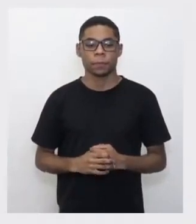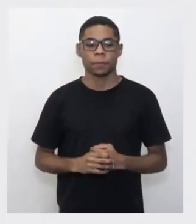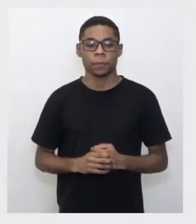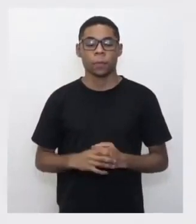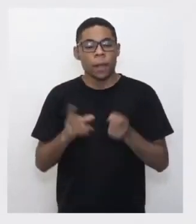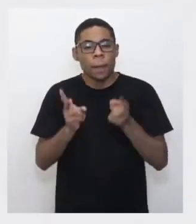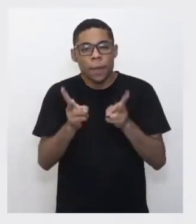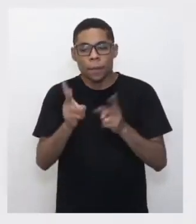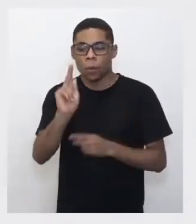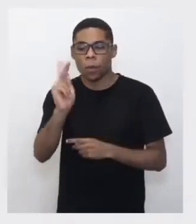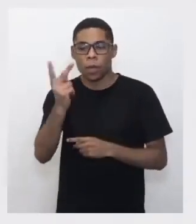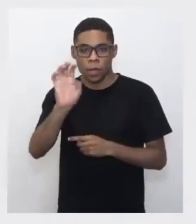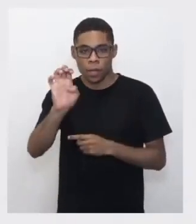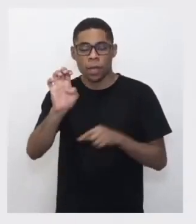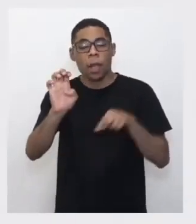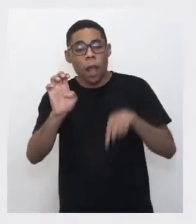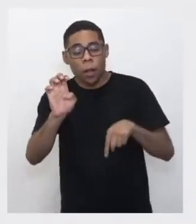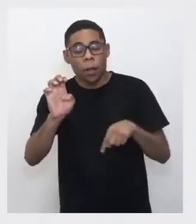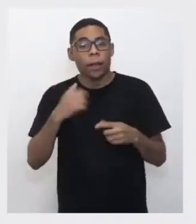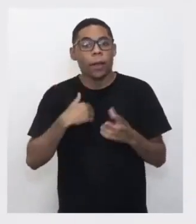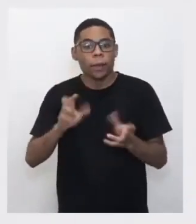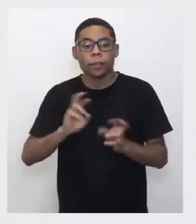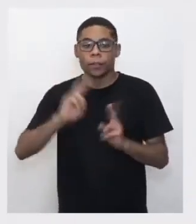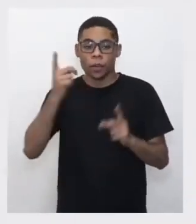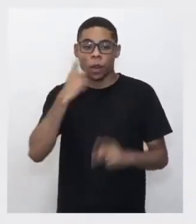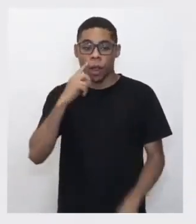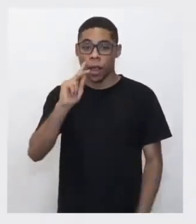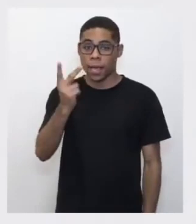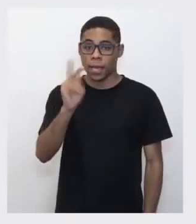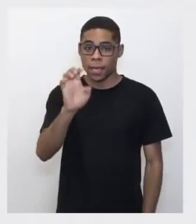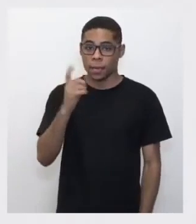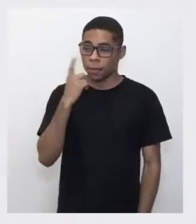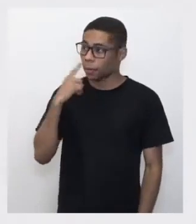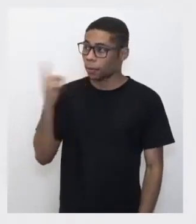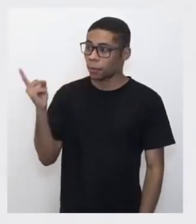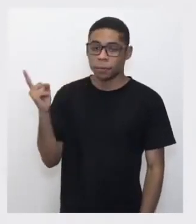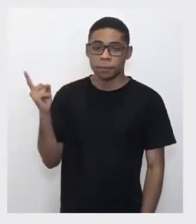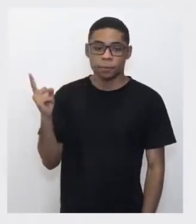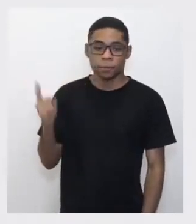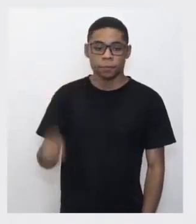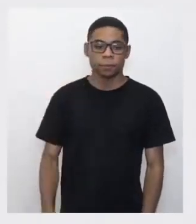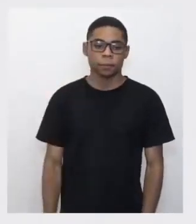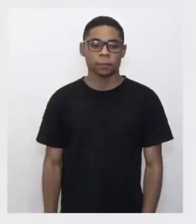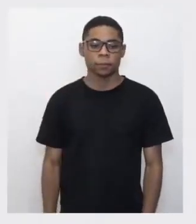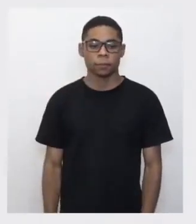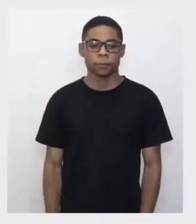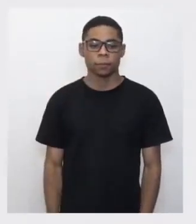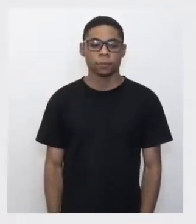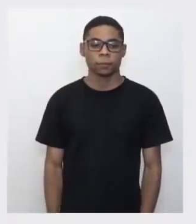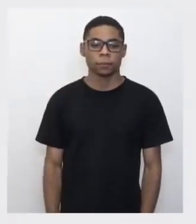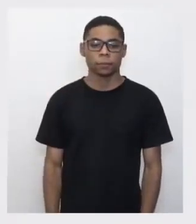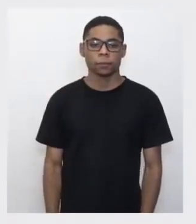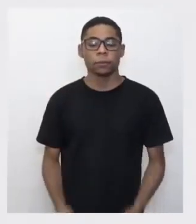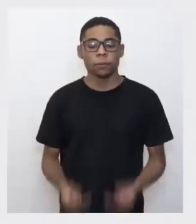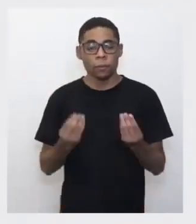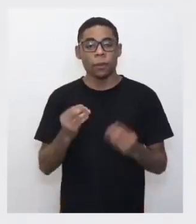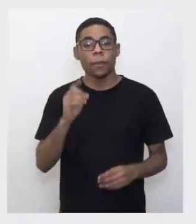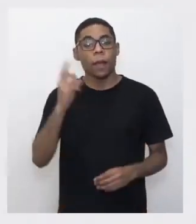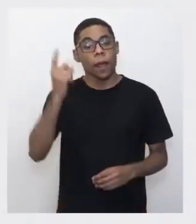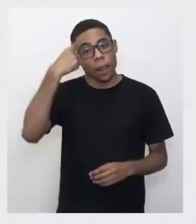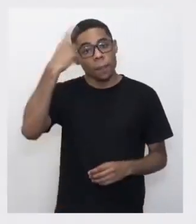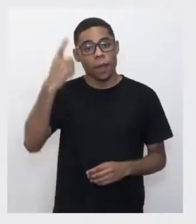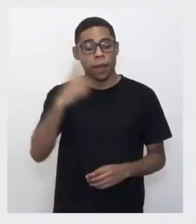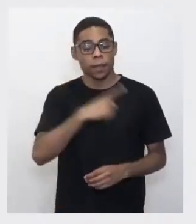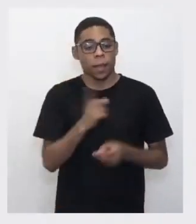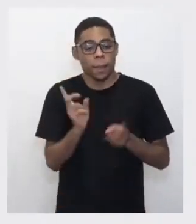A mesma sentença, só que agora eu quero o he aqui, ó. Como é que vai ficar, Ed? He. Aí só que eu vou precisar lembrar que